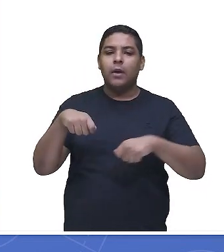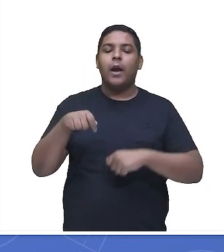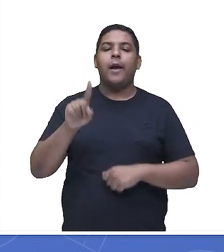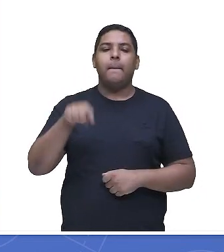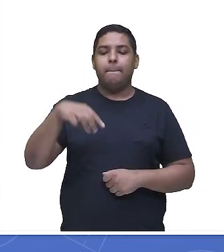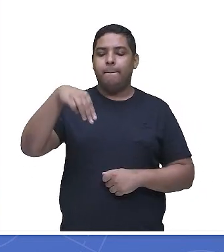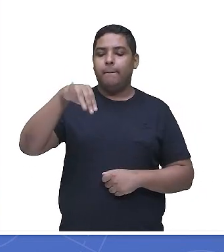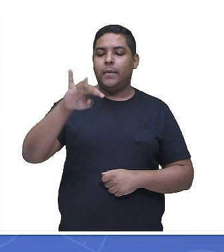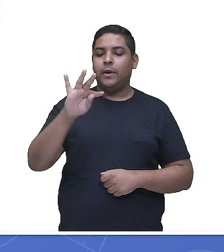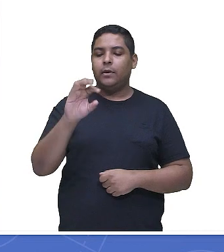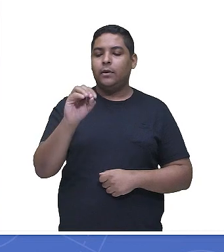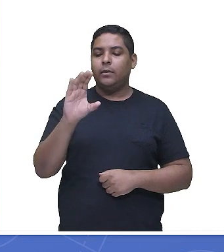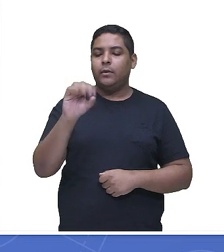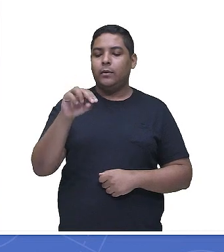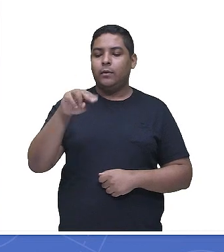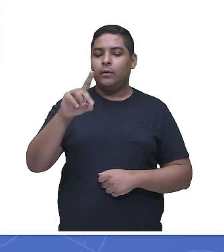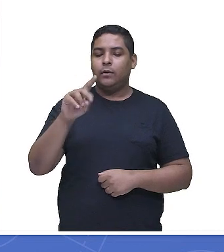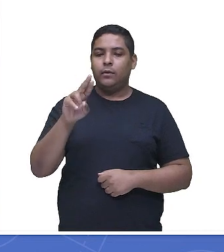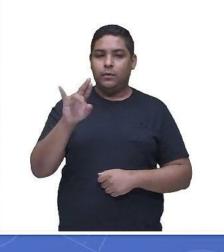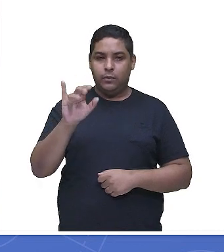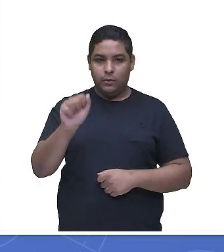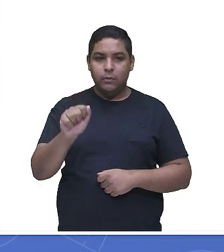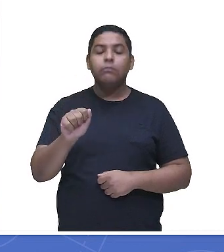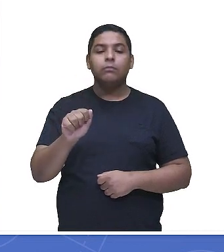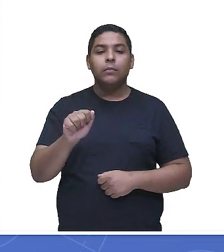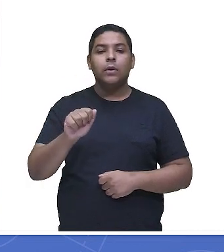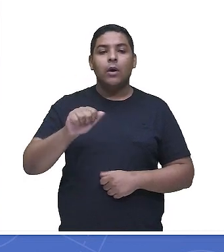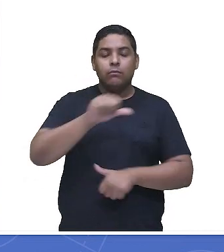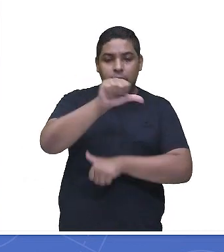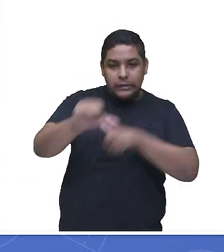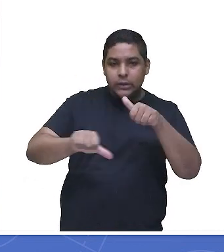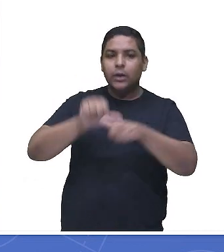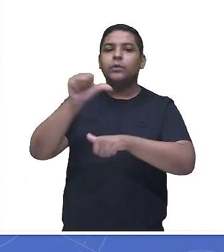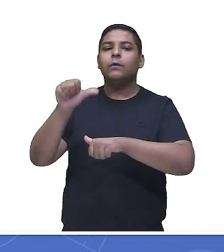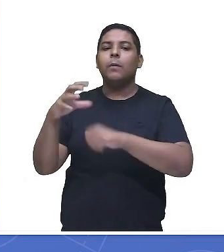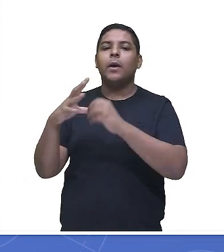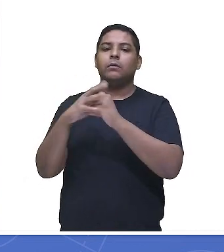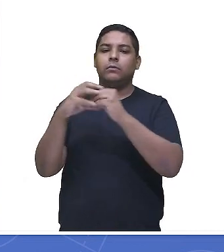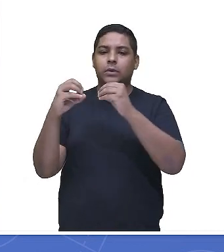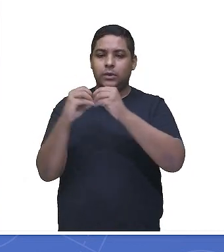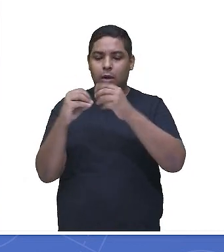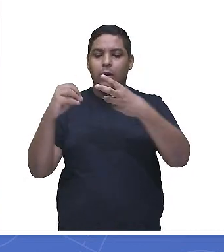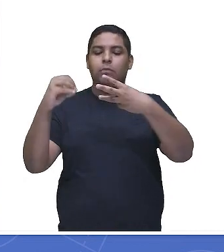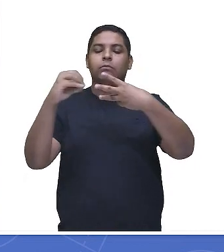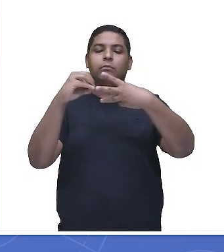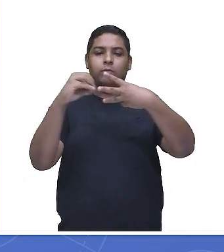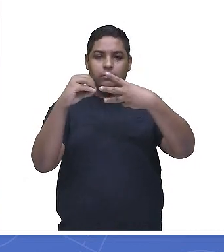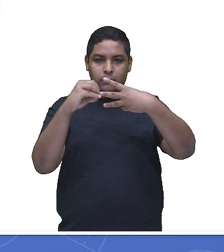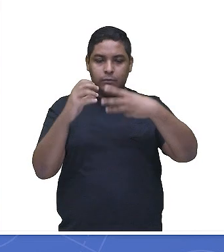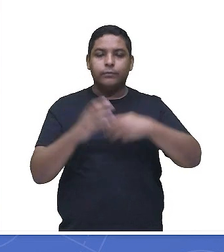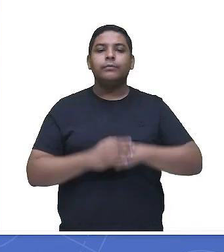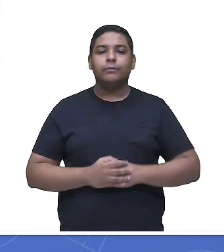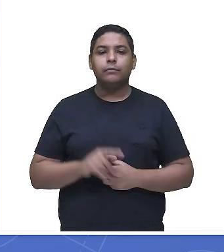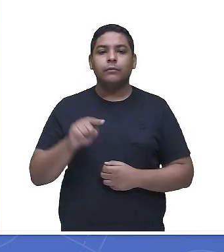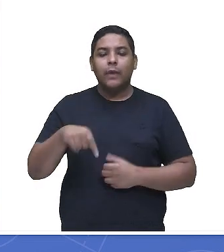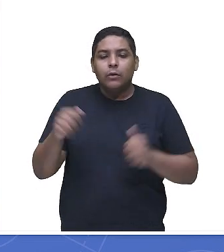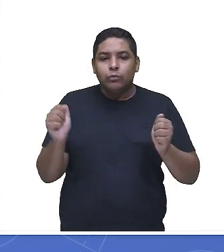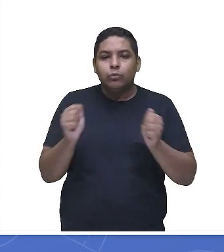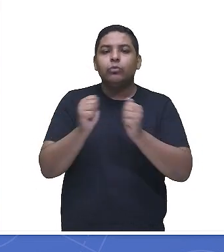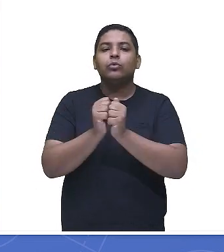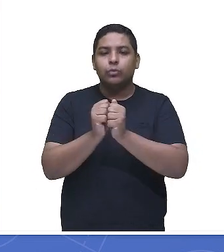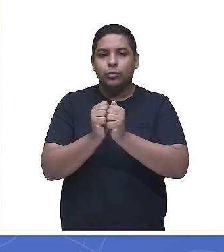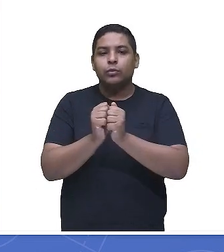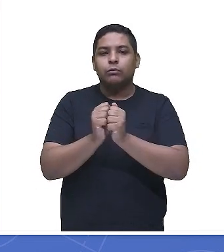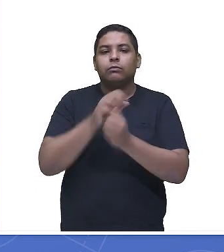as células. O interessante é que a célula ela só funciona com a reunião das organelas. Não é? Era como se eu